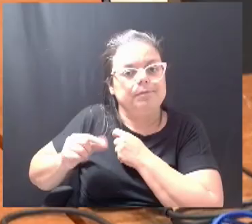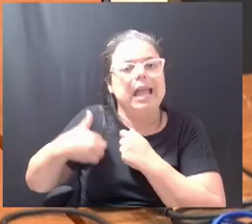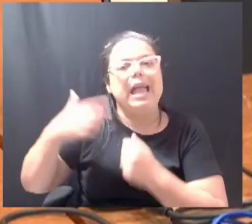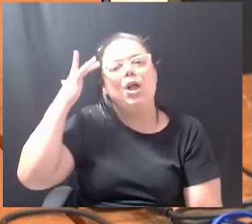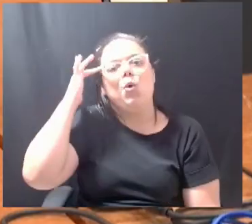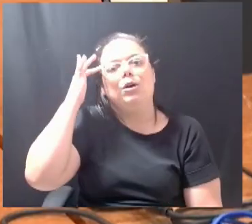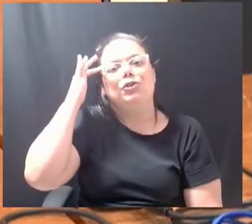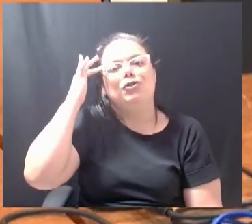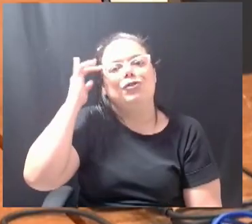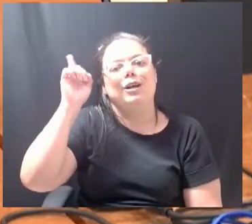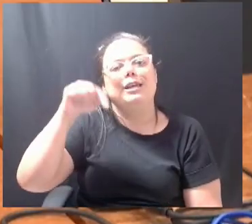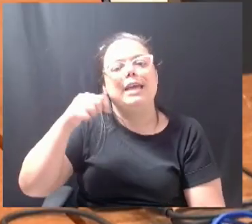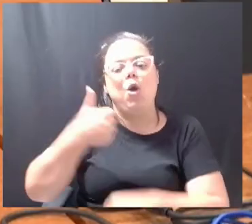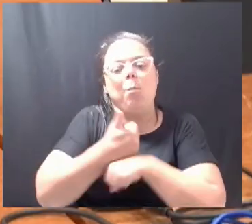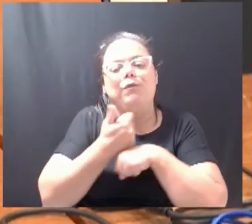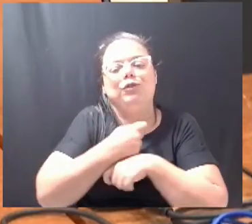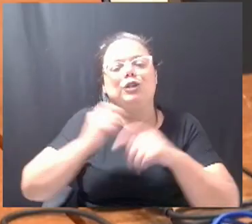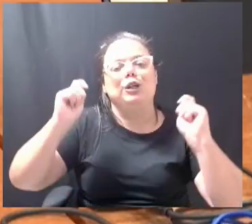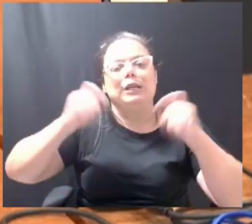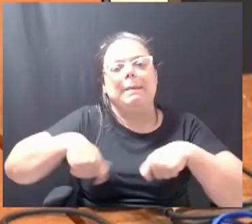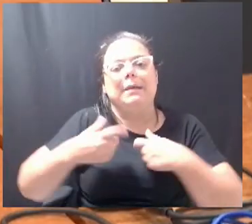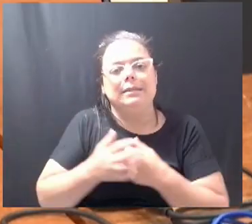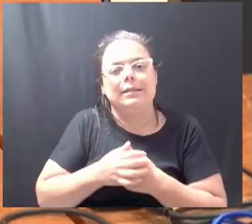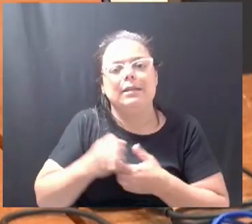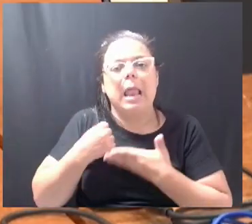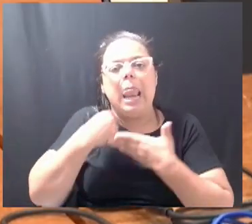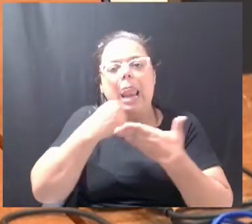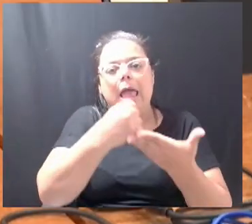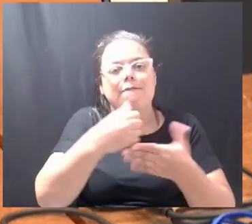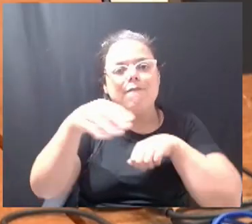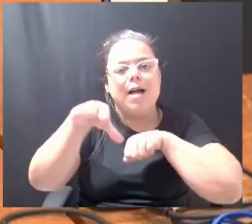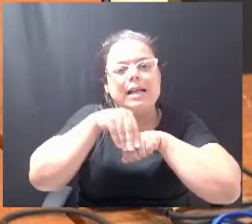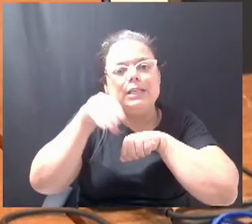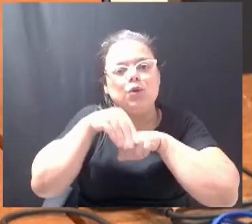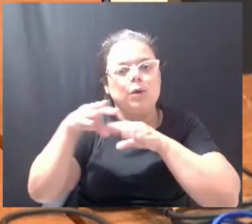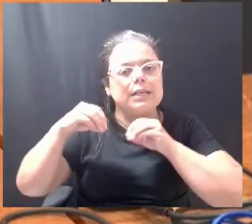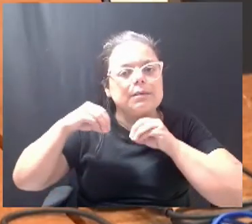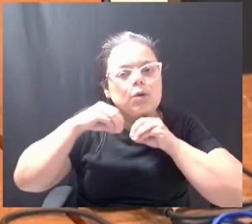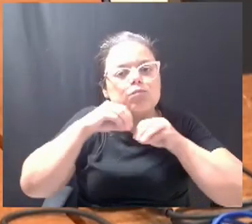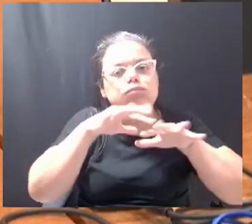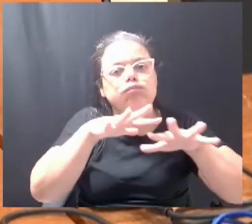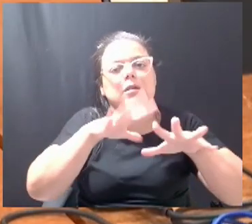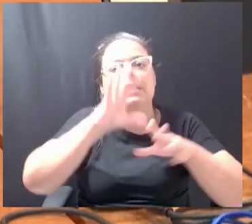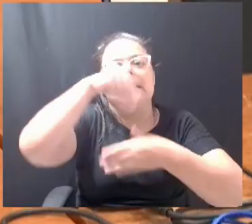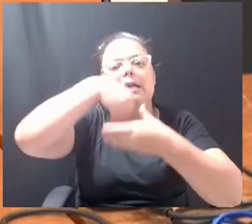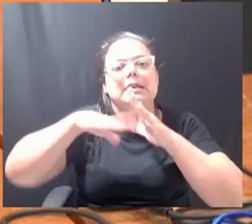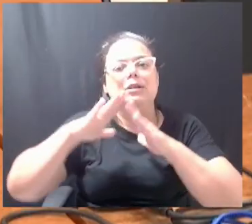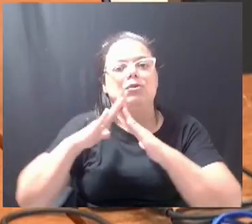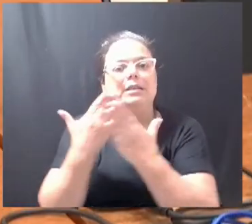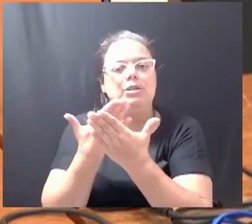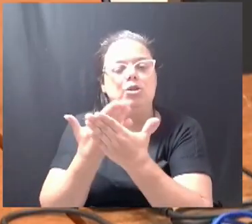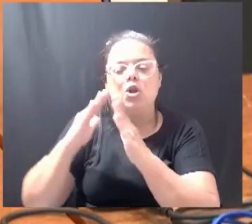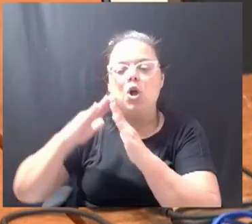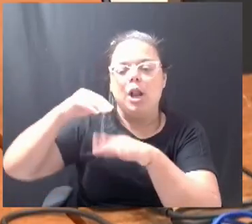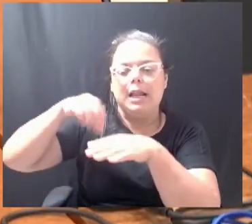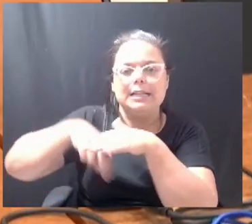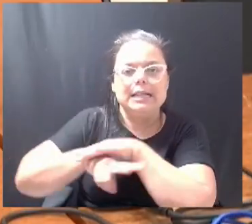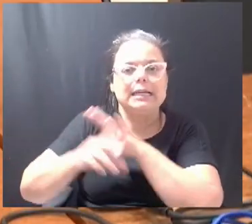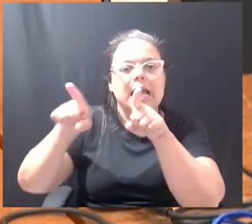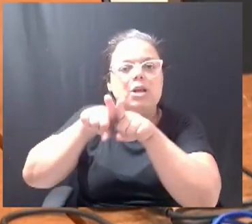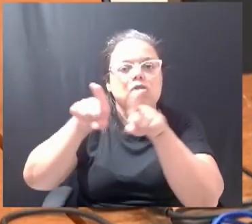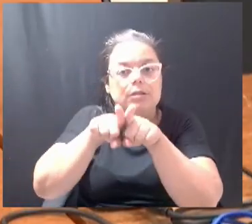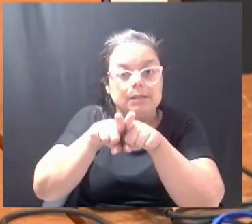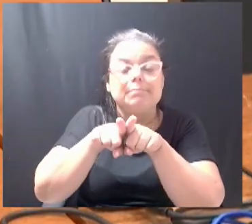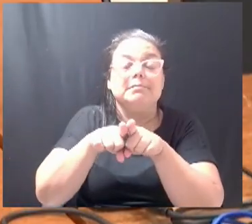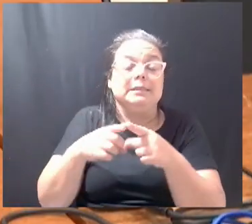profissional, levar isso o máximo possível para dentro das escolas, das creches, tá? E aí a gente já vai